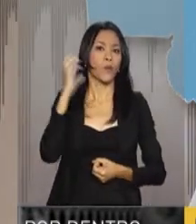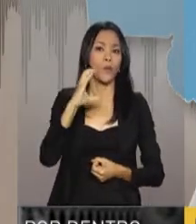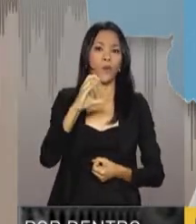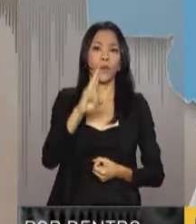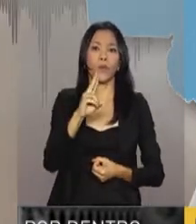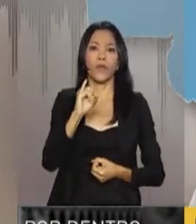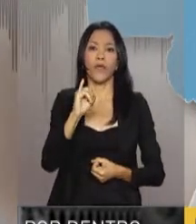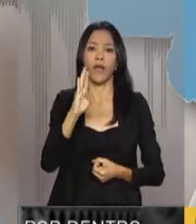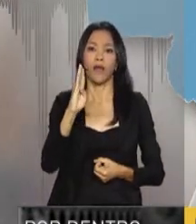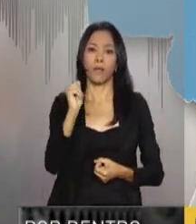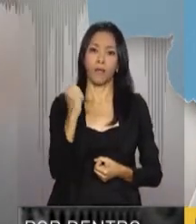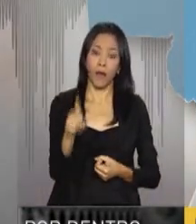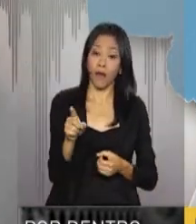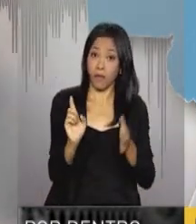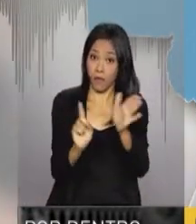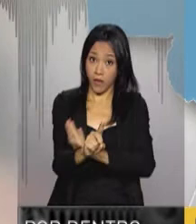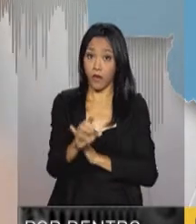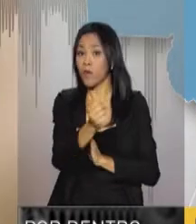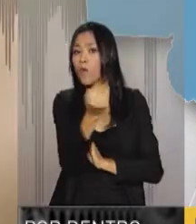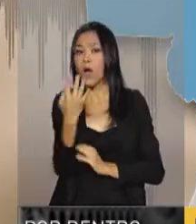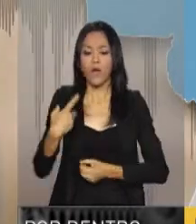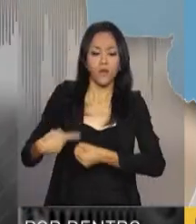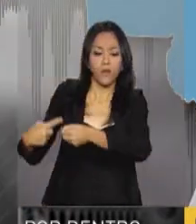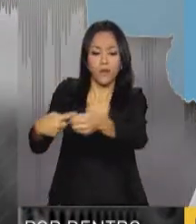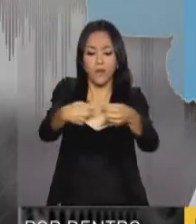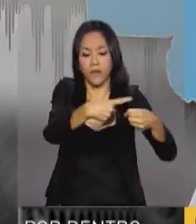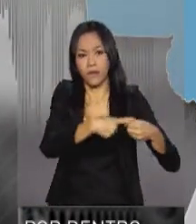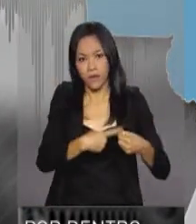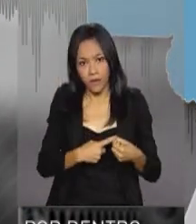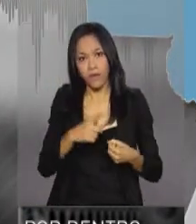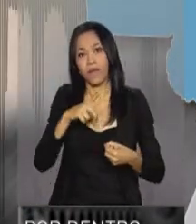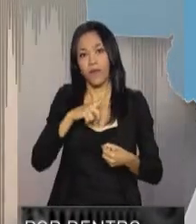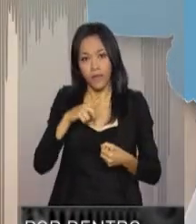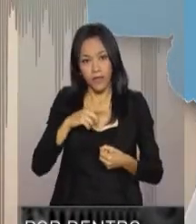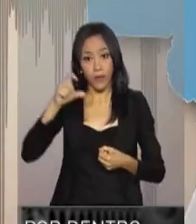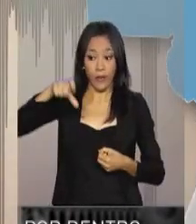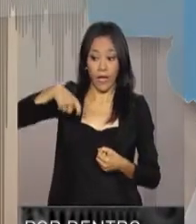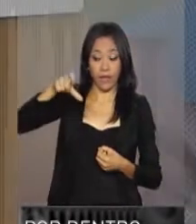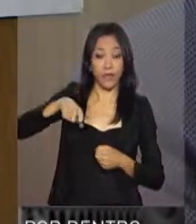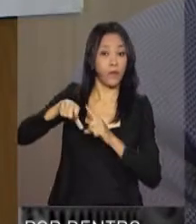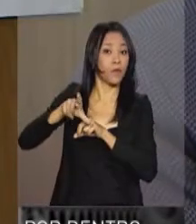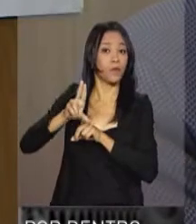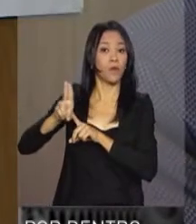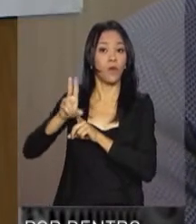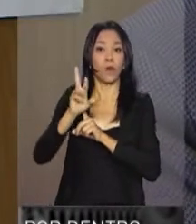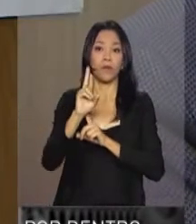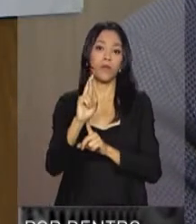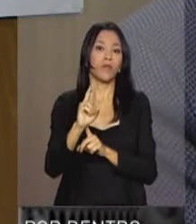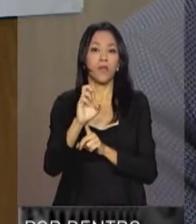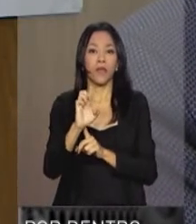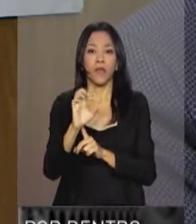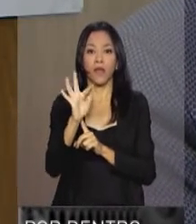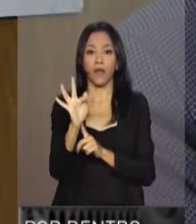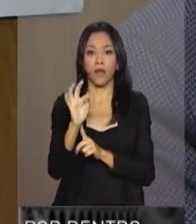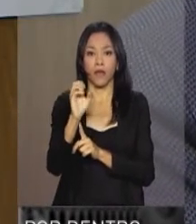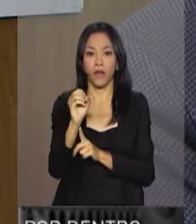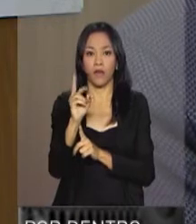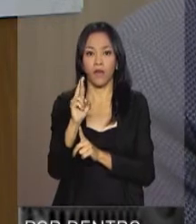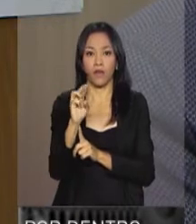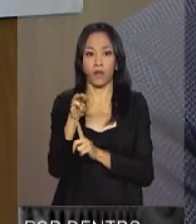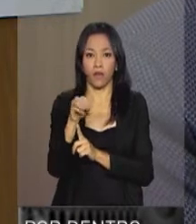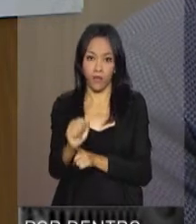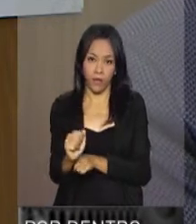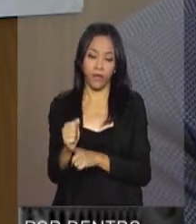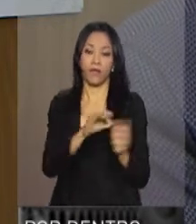quando municípios aqui no estado vão poder contar com o cartão reforma bem bom dillane muito obrigado